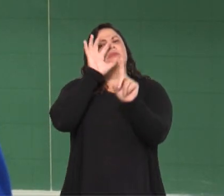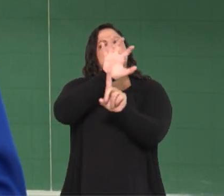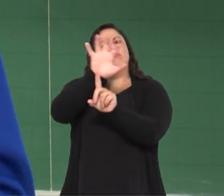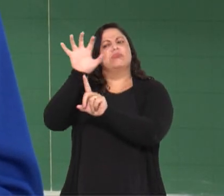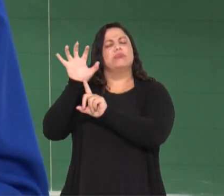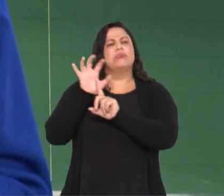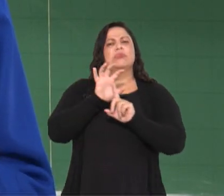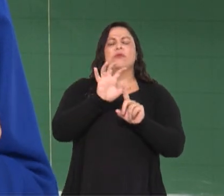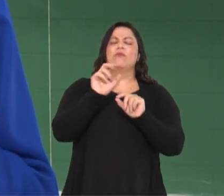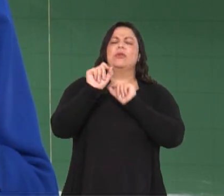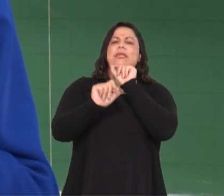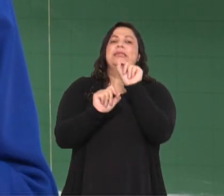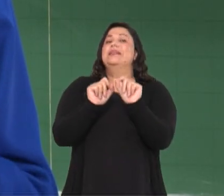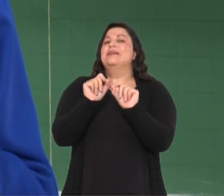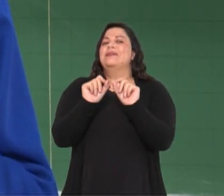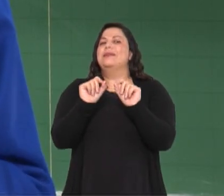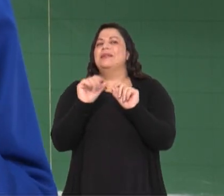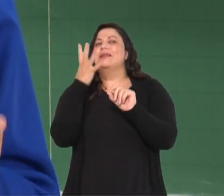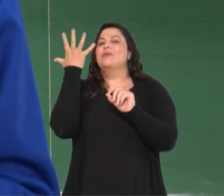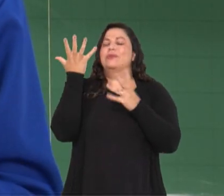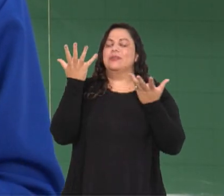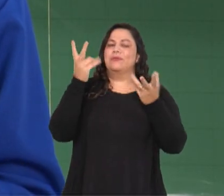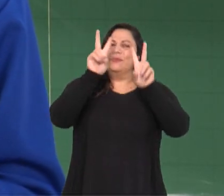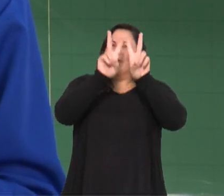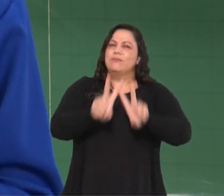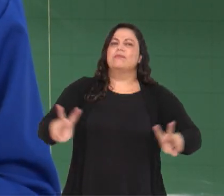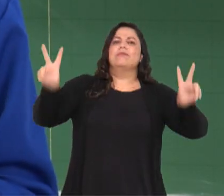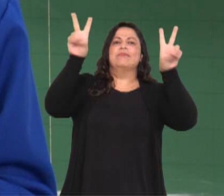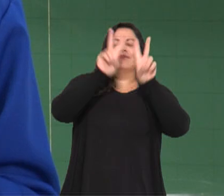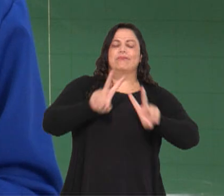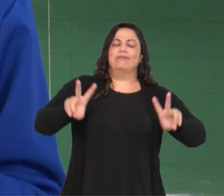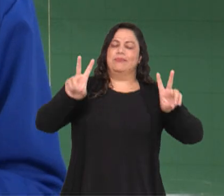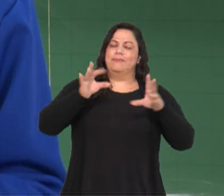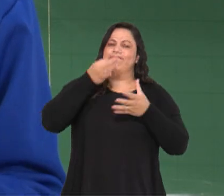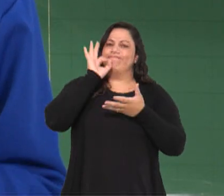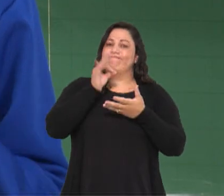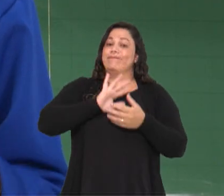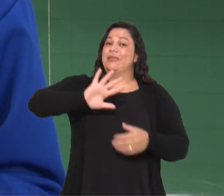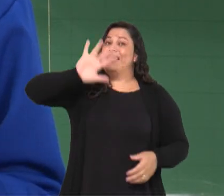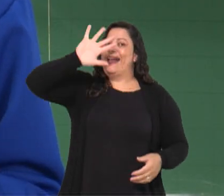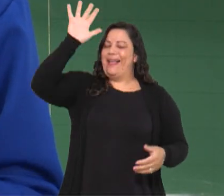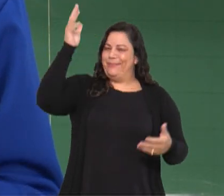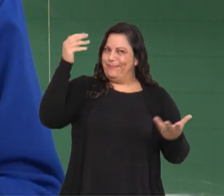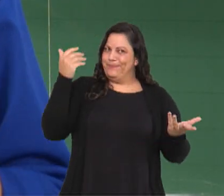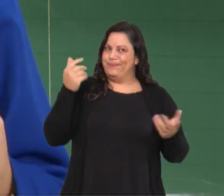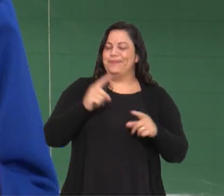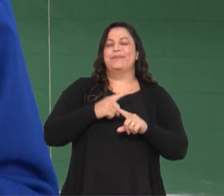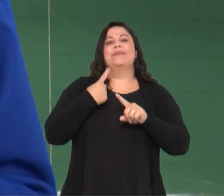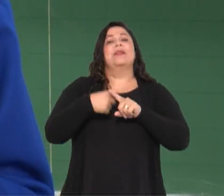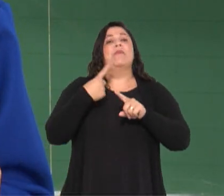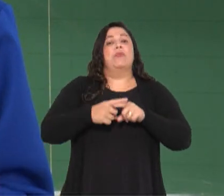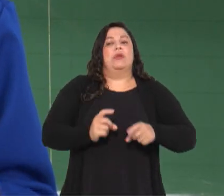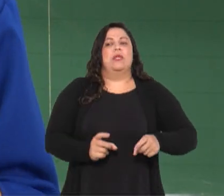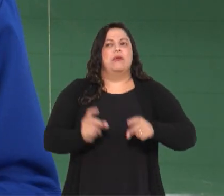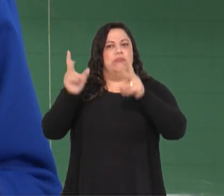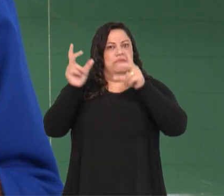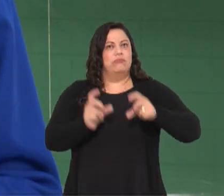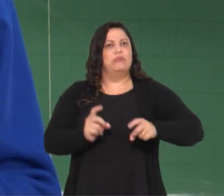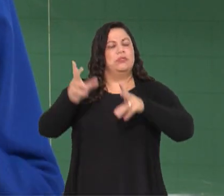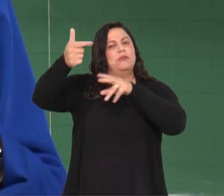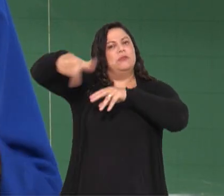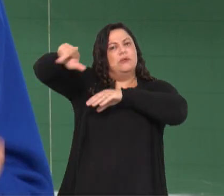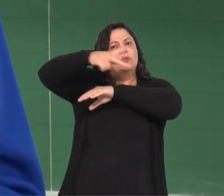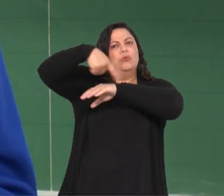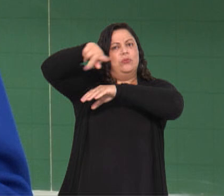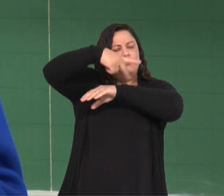café? Então, ele aumentou os valores tributários sobre o café, né? Porque o café era um produto de exportação.